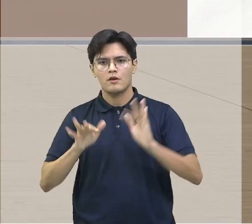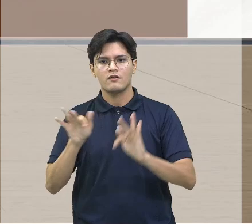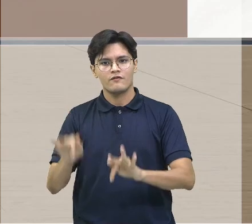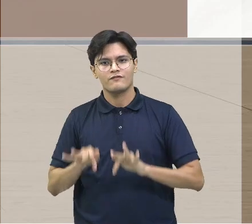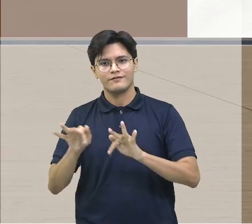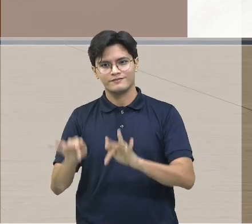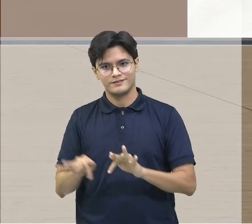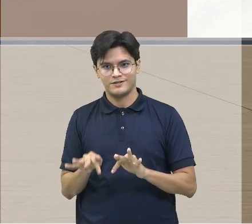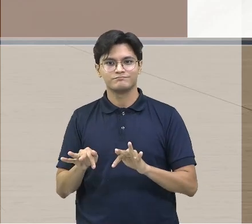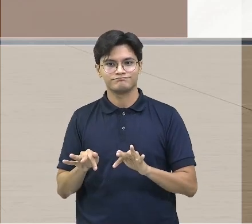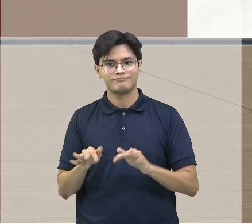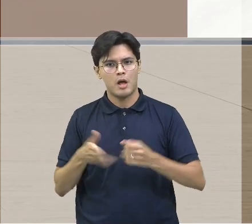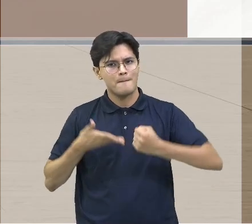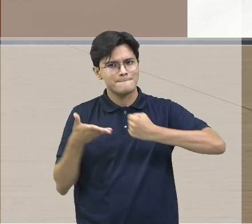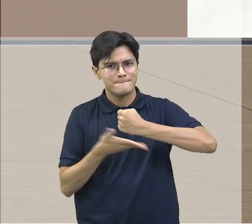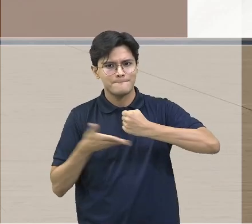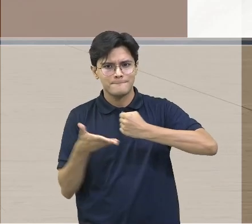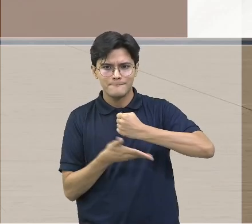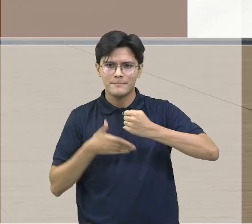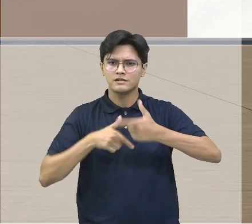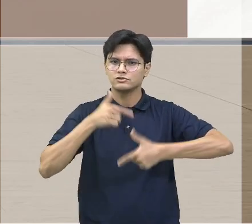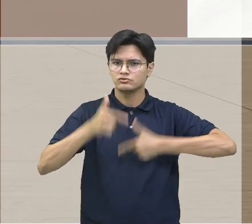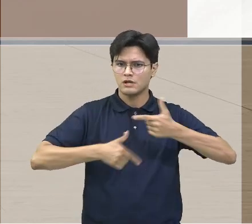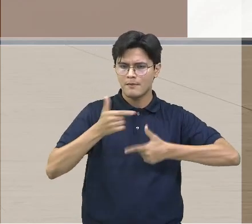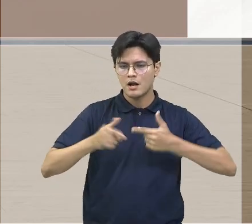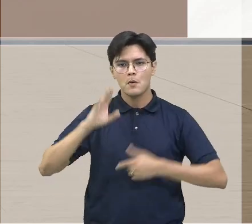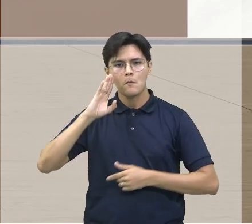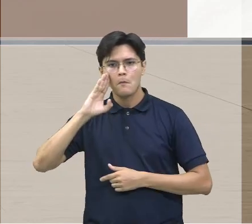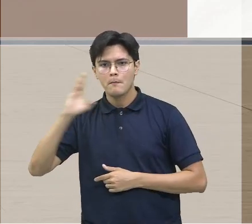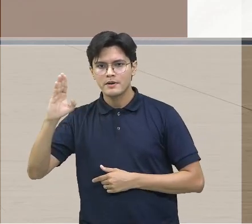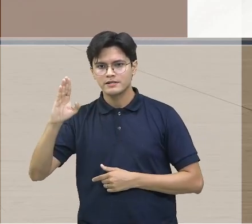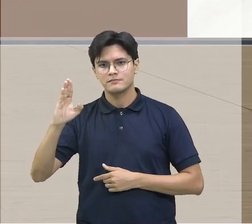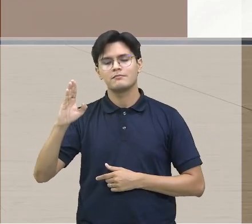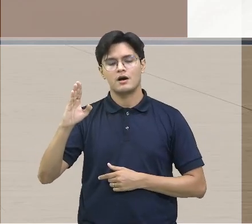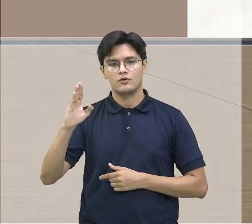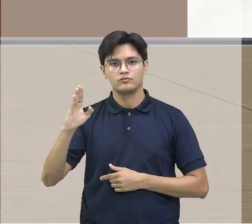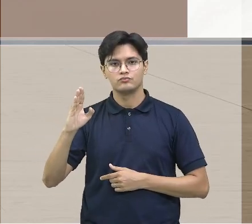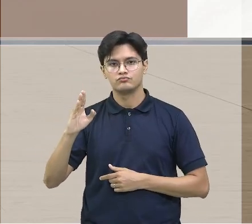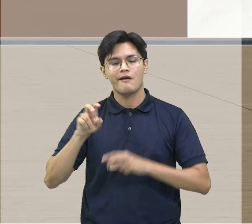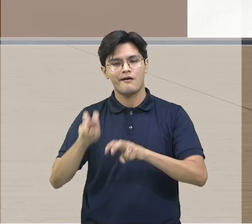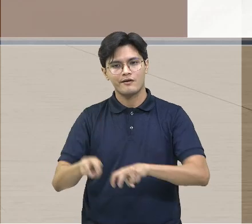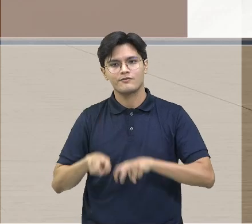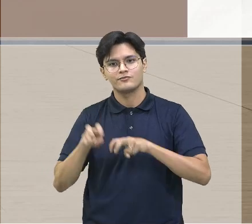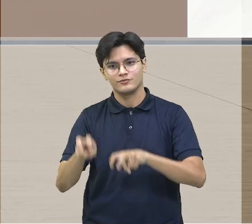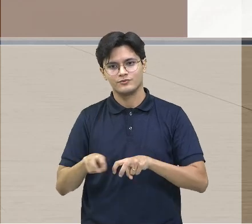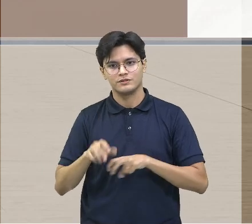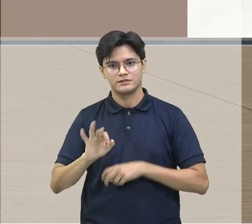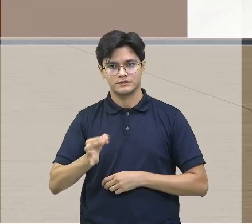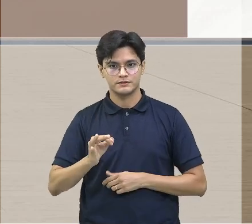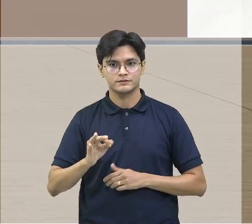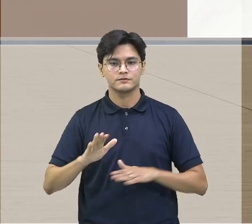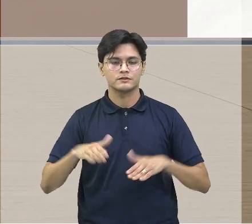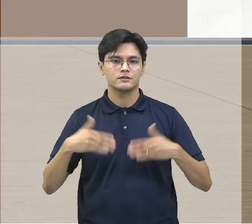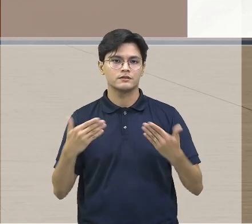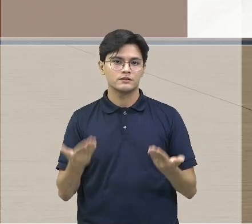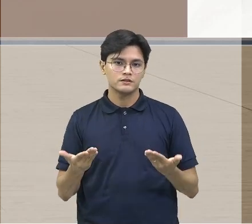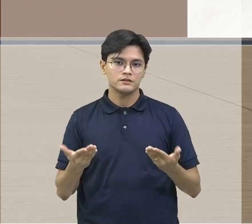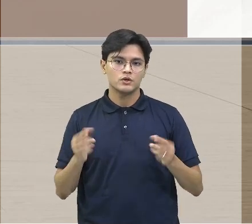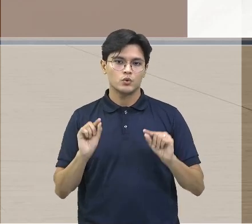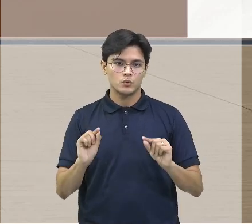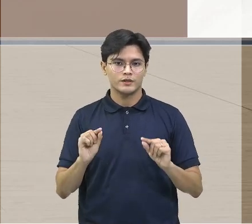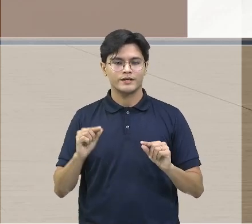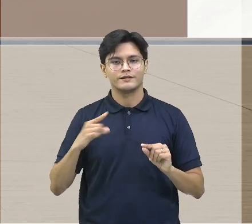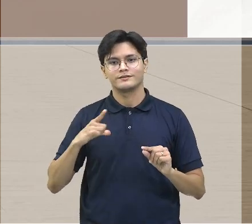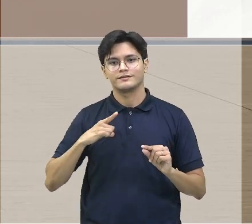atividade, principalmente de subsistência. Eu nem vou colocar econômico, porque nesse momento a gente vai ter uma estagnação